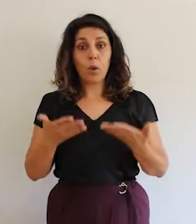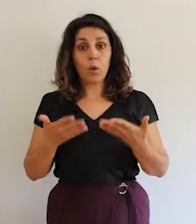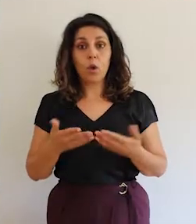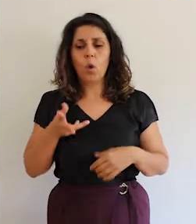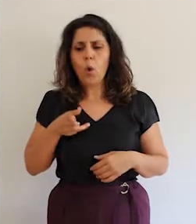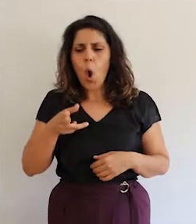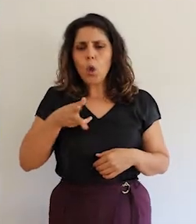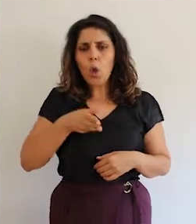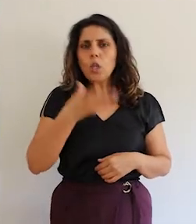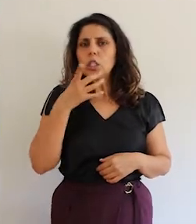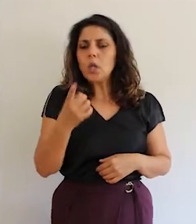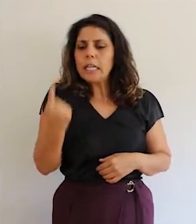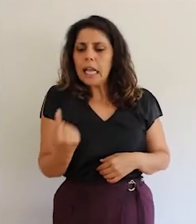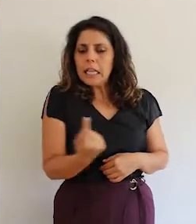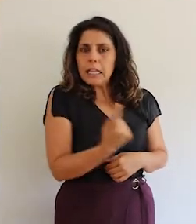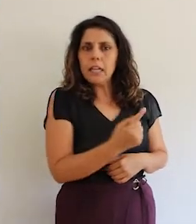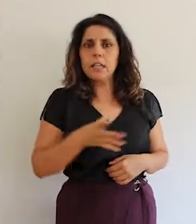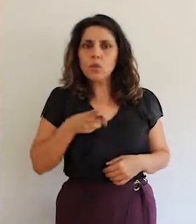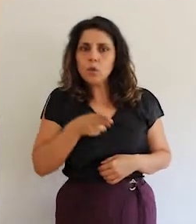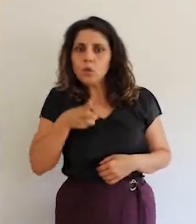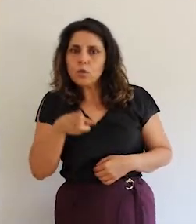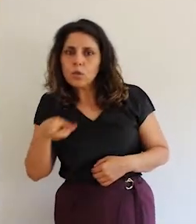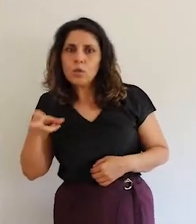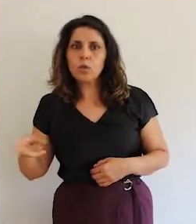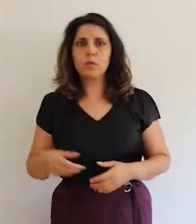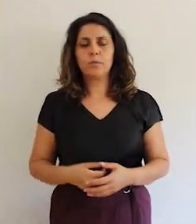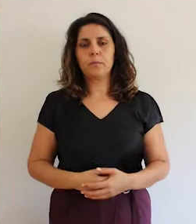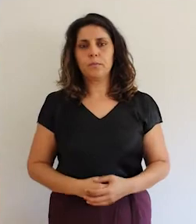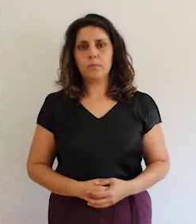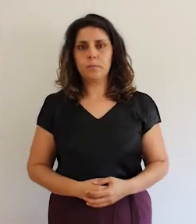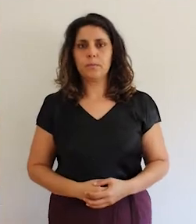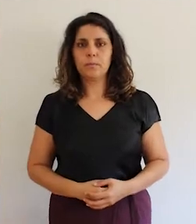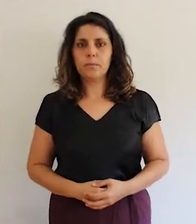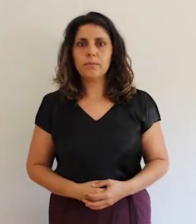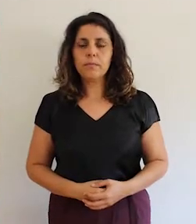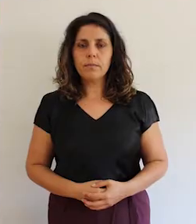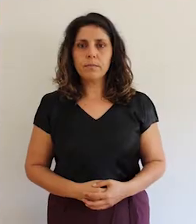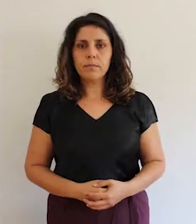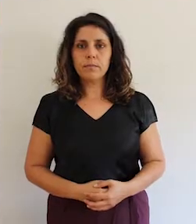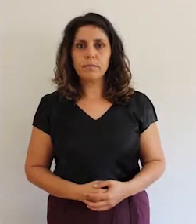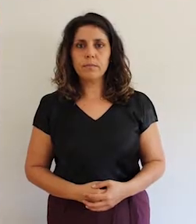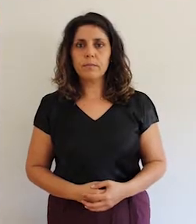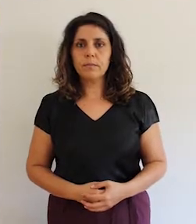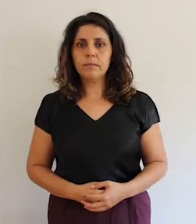Agora vamos cortar individualmente cada caixinha do ovo individual.